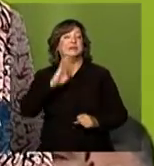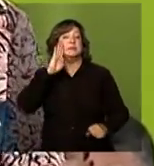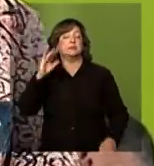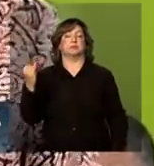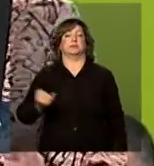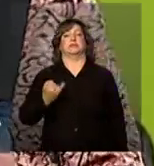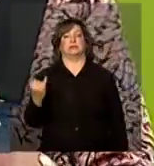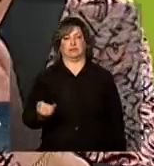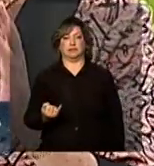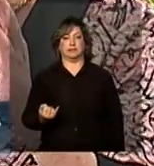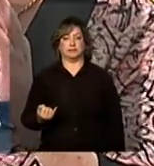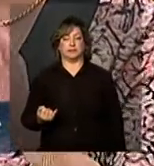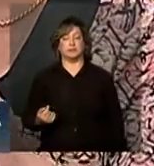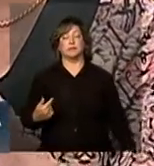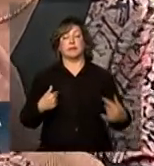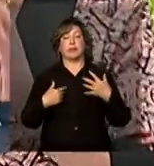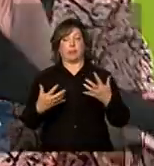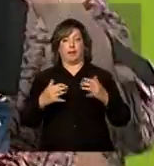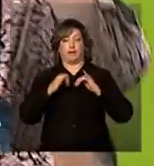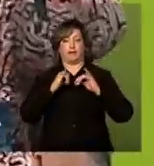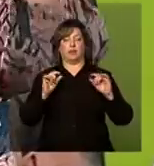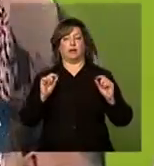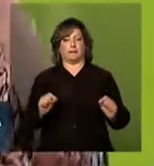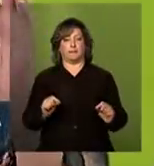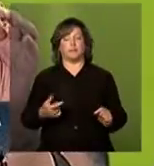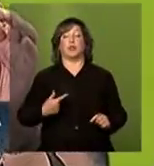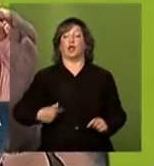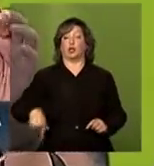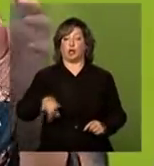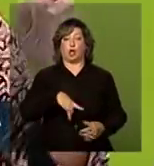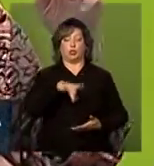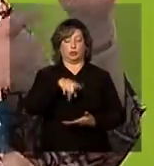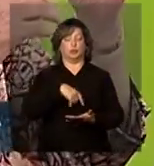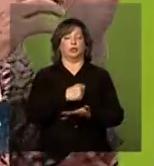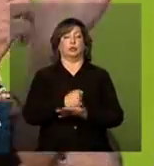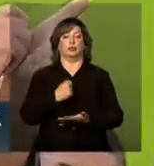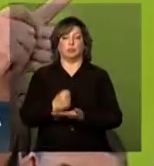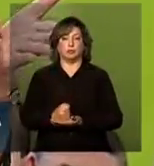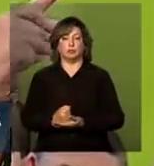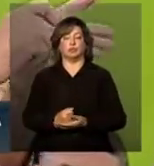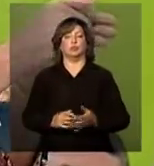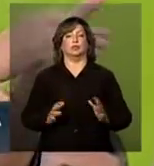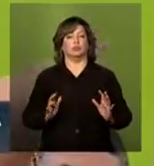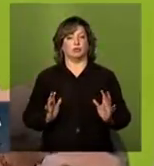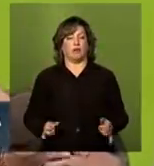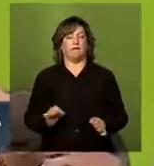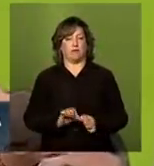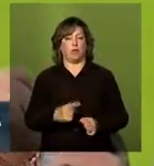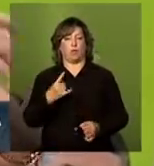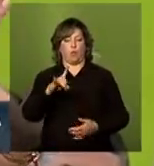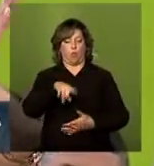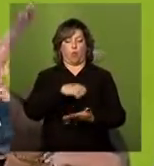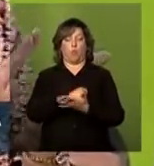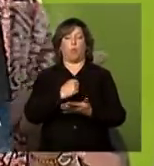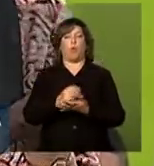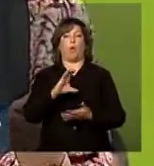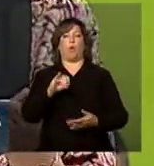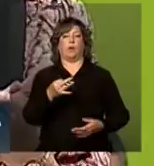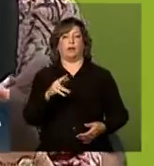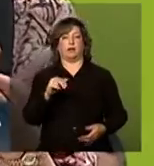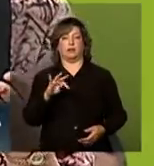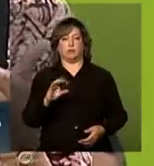cruciais eu quero dizer que nós contratamos e fizemos um contrato